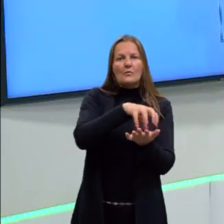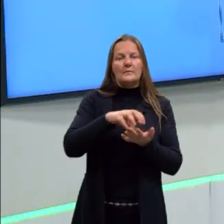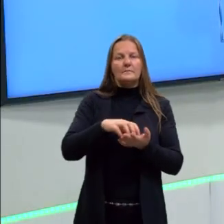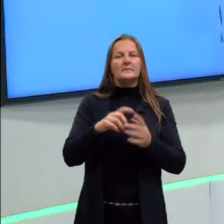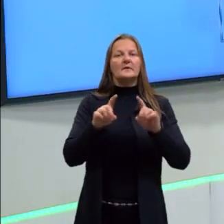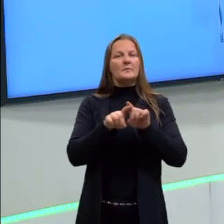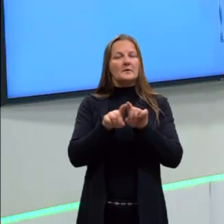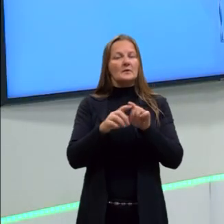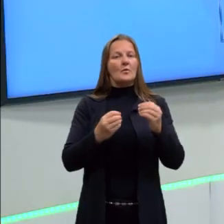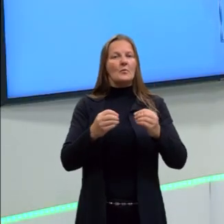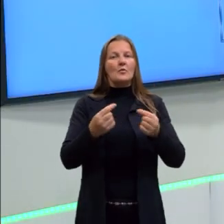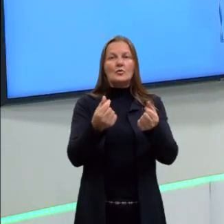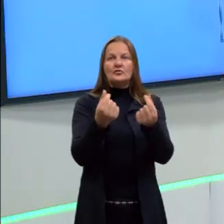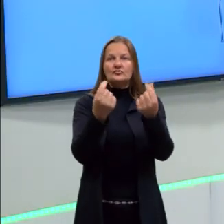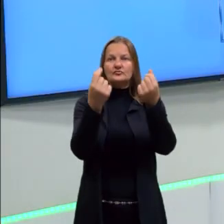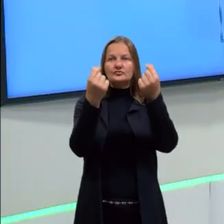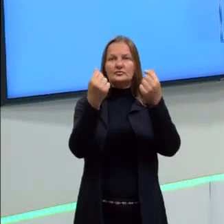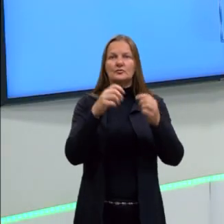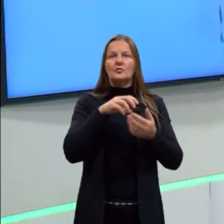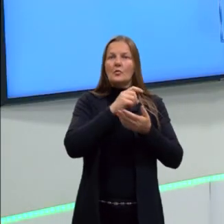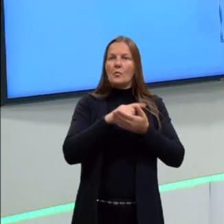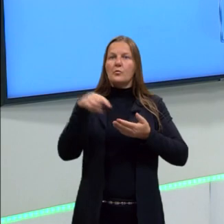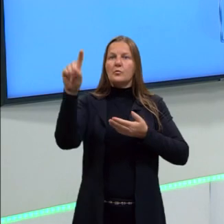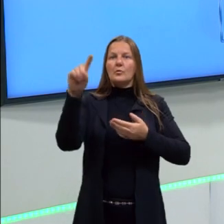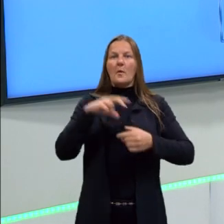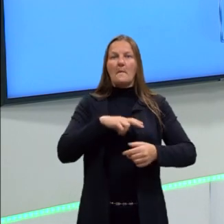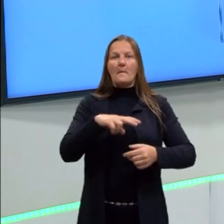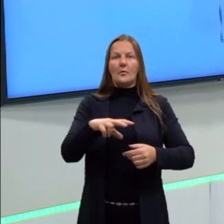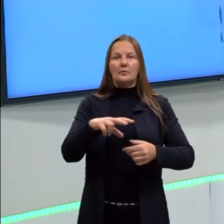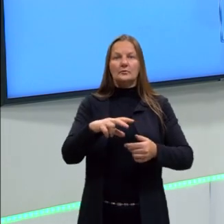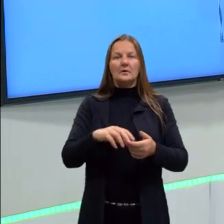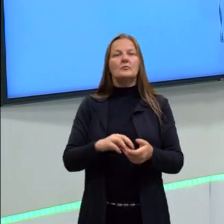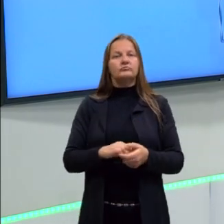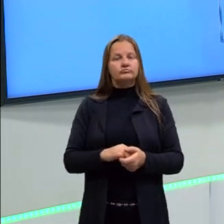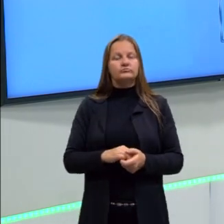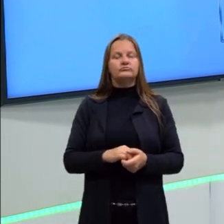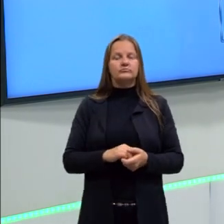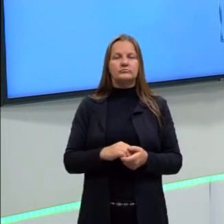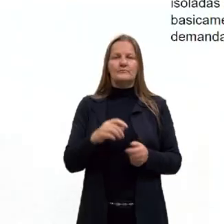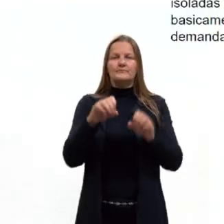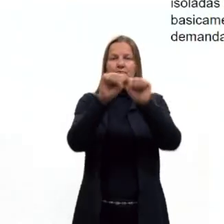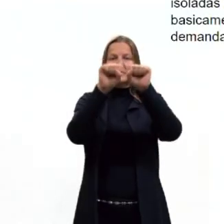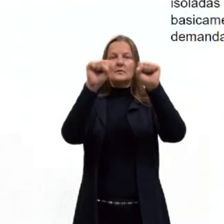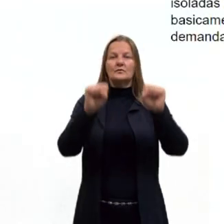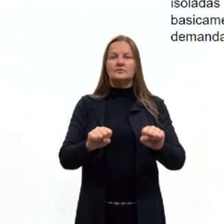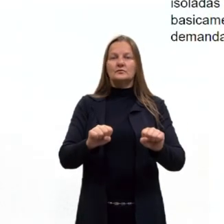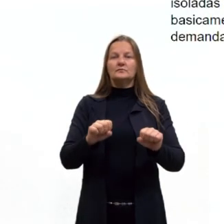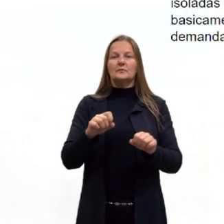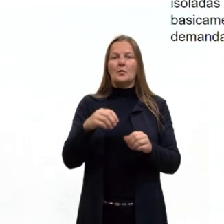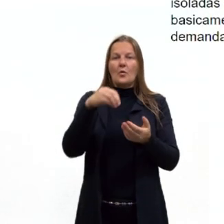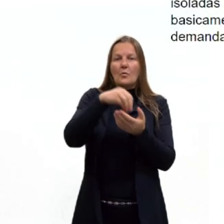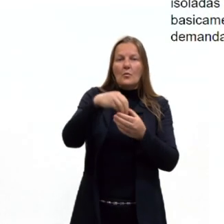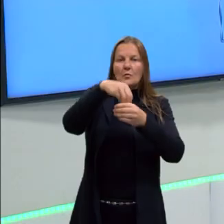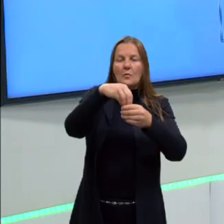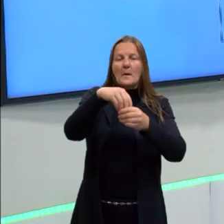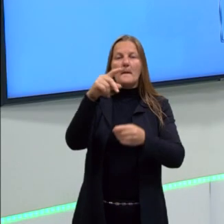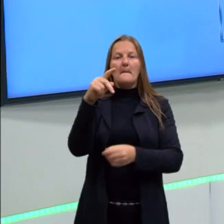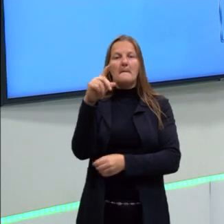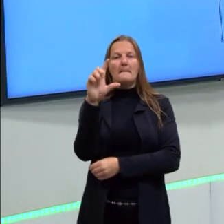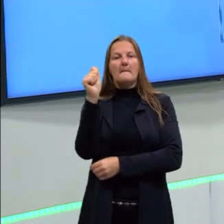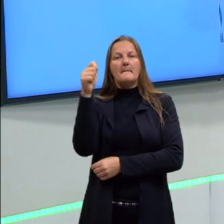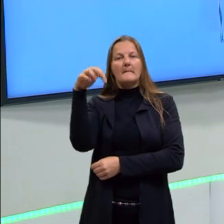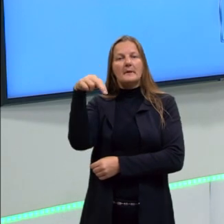dimensionar Então essas riquezas para nossa colônia né Portugal aquela coisa toda o sistema de planta de plantio era o plantation